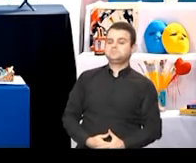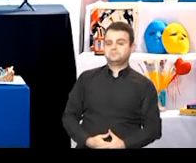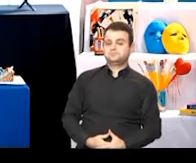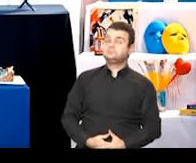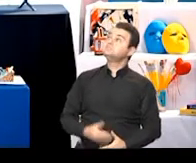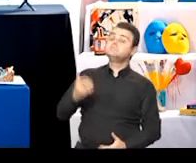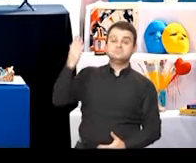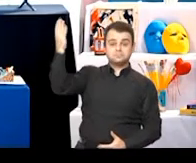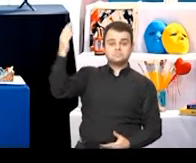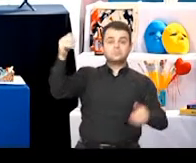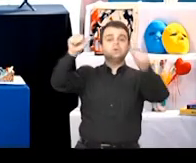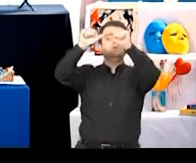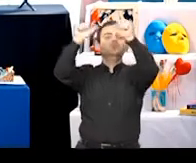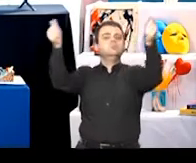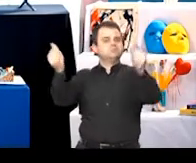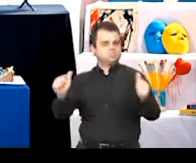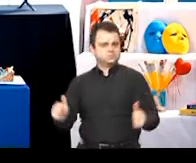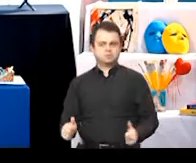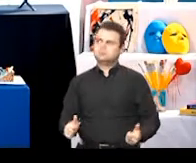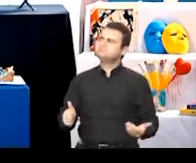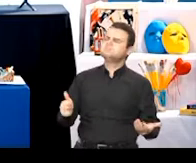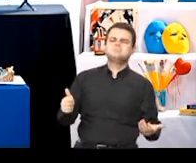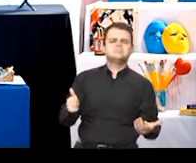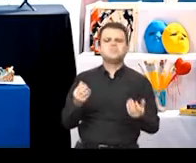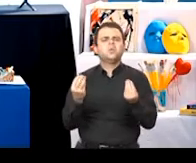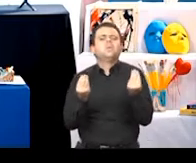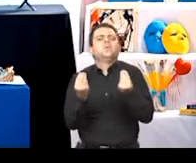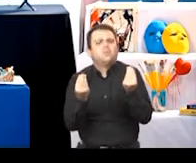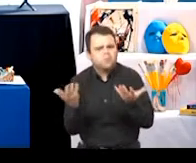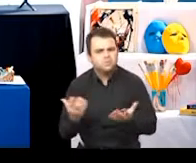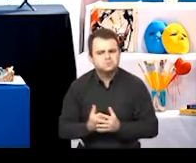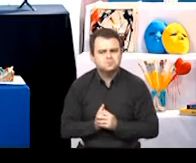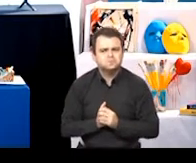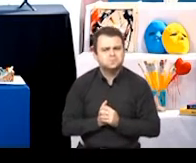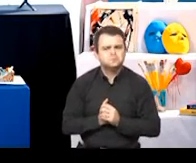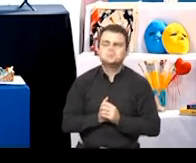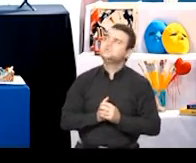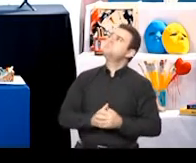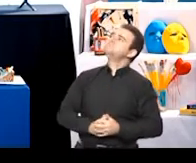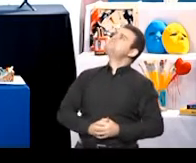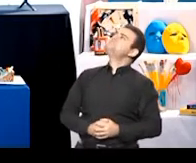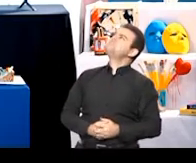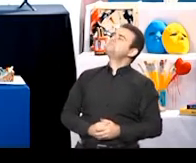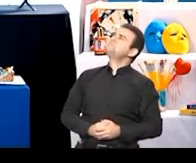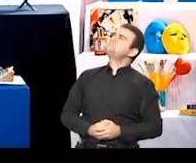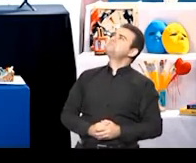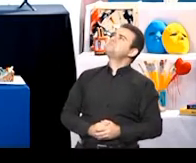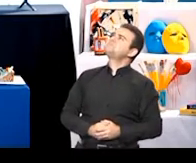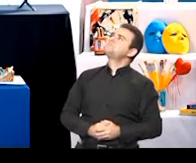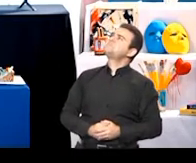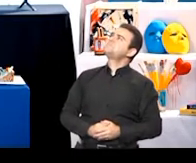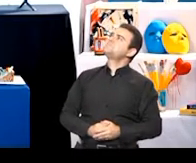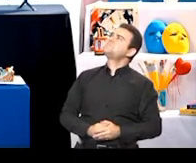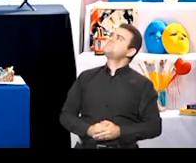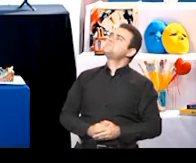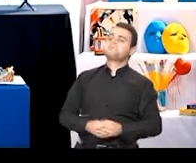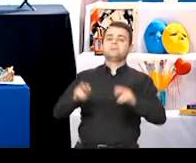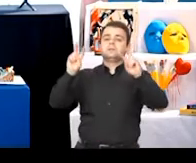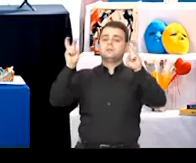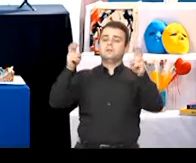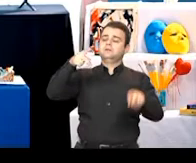uma escultura. Vamos entender como isso acontece então na escultura. Aqui é a